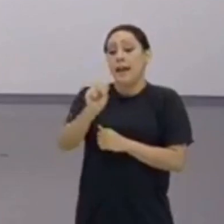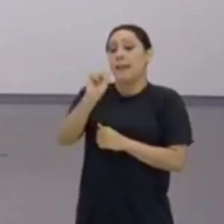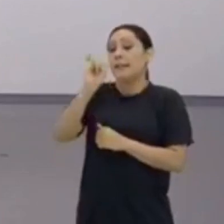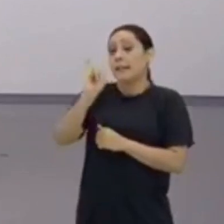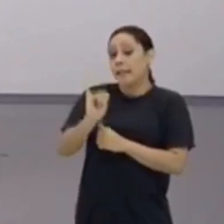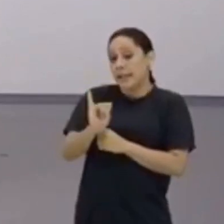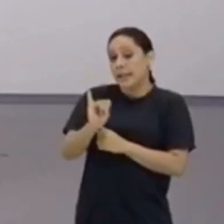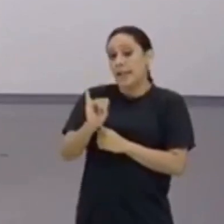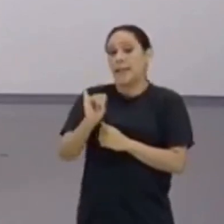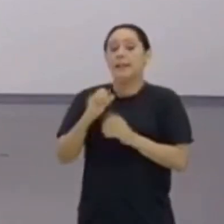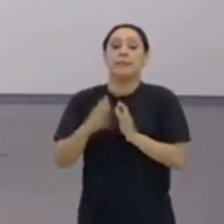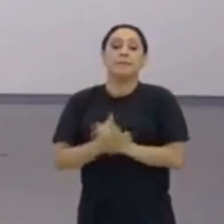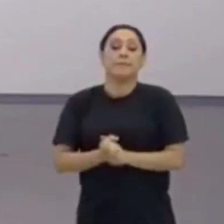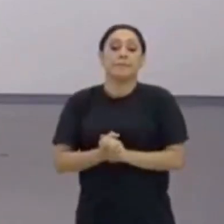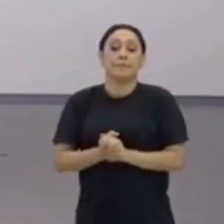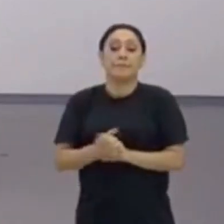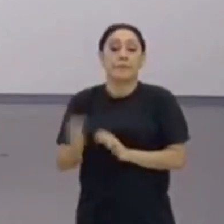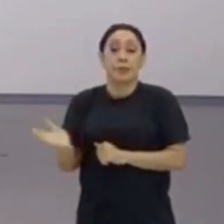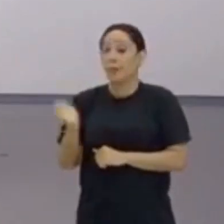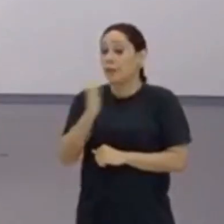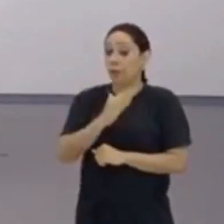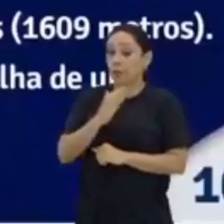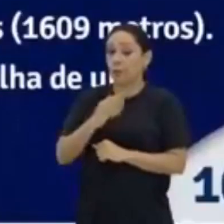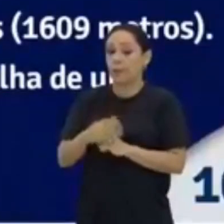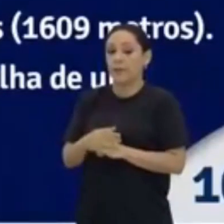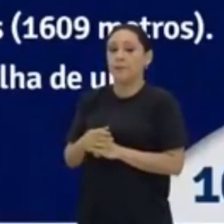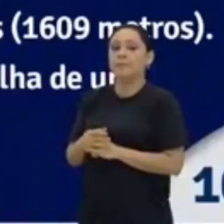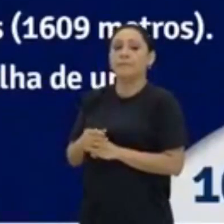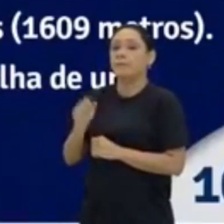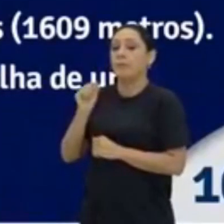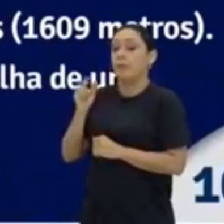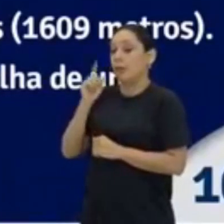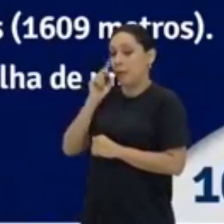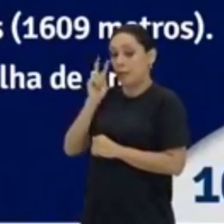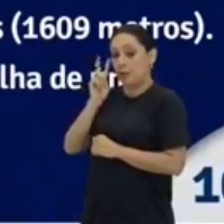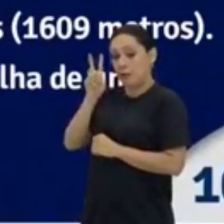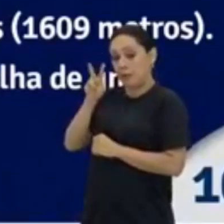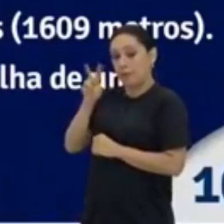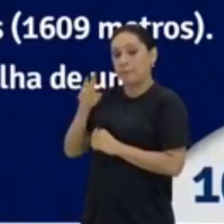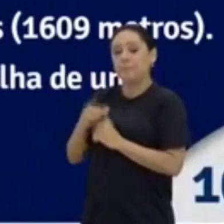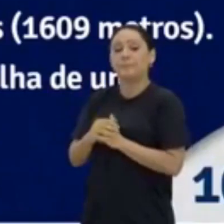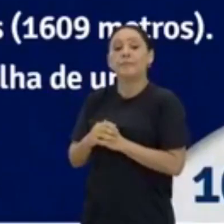na física, né? Isso. Então vem comigo, vamos ver quem é esse SI.